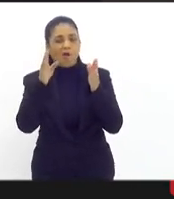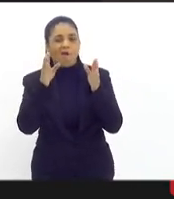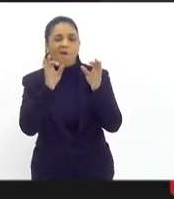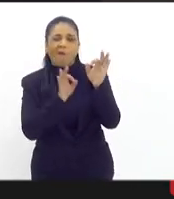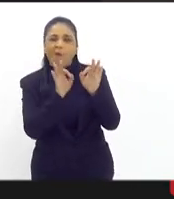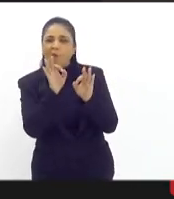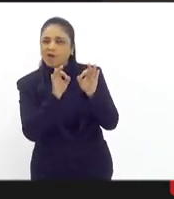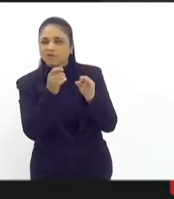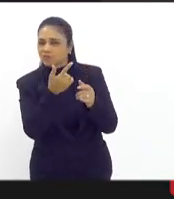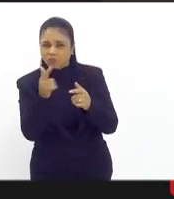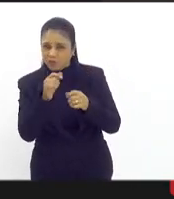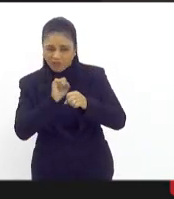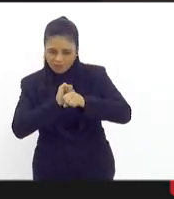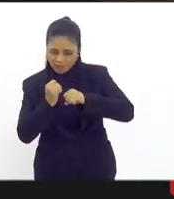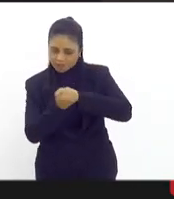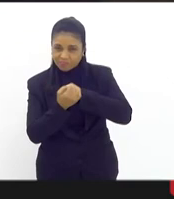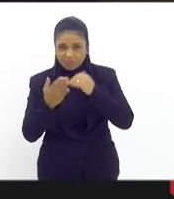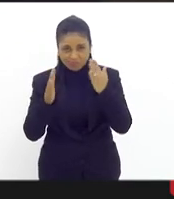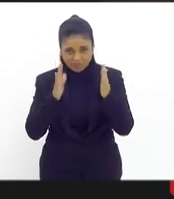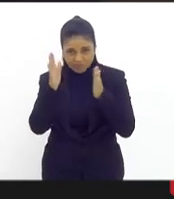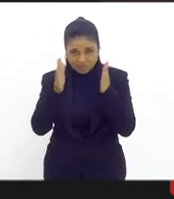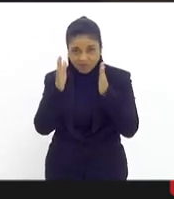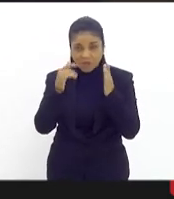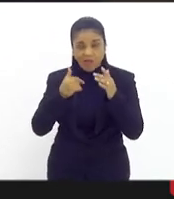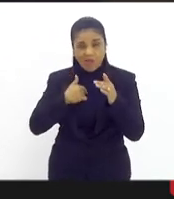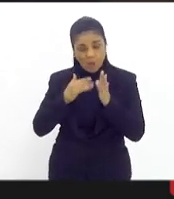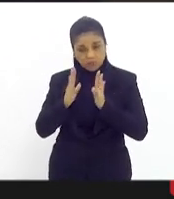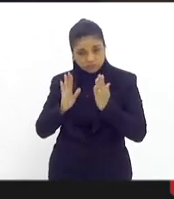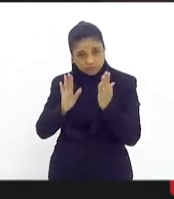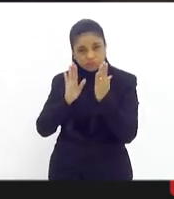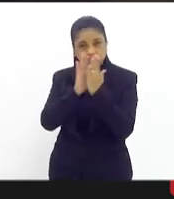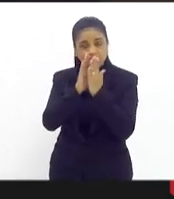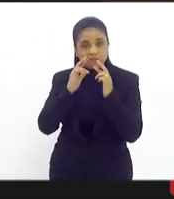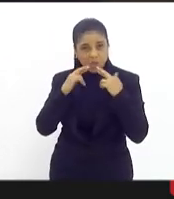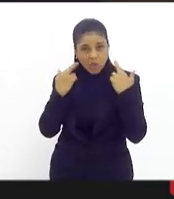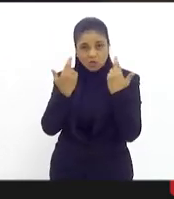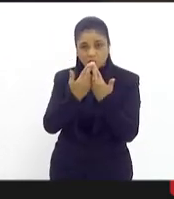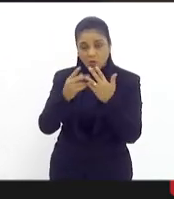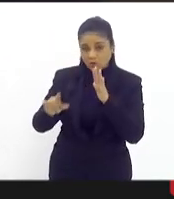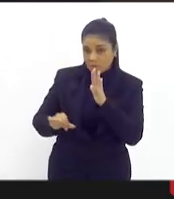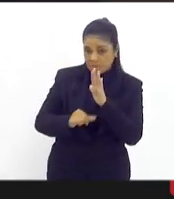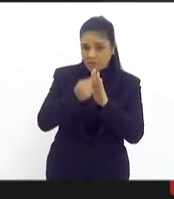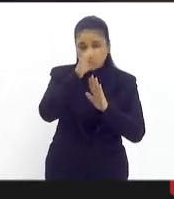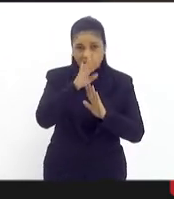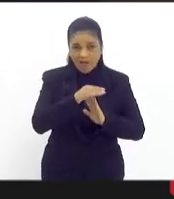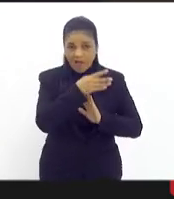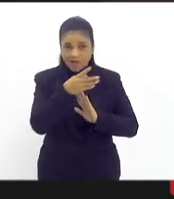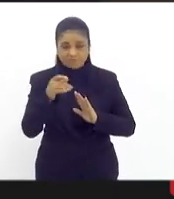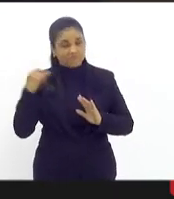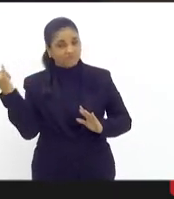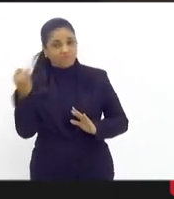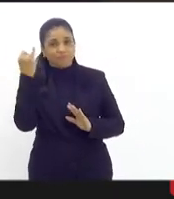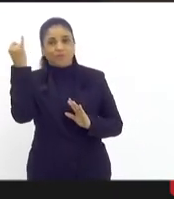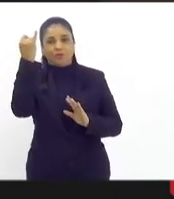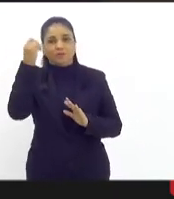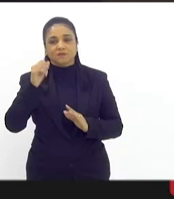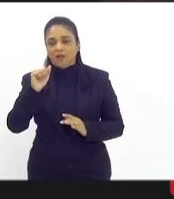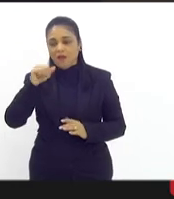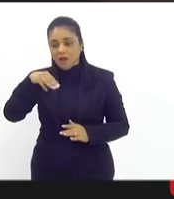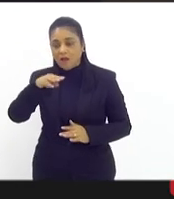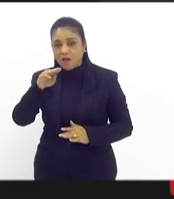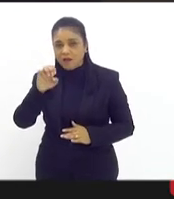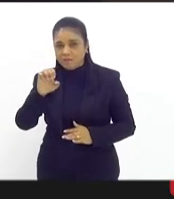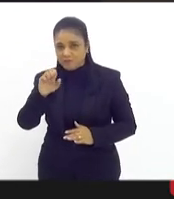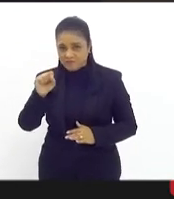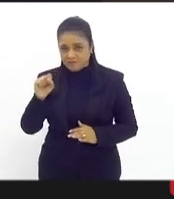durante a pandemia, eu encaro essa reunião de hoje como uma das primeiras agendas de a importância da AMES enquanto